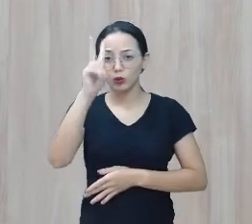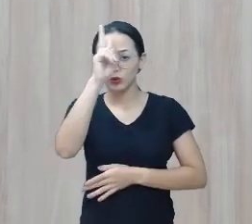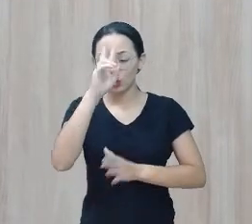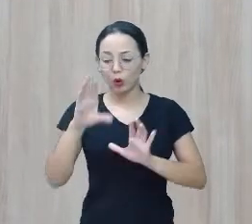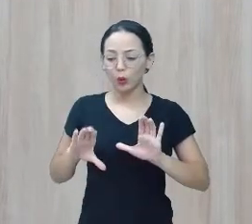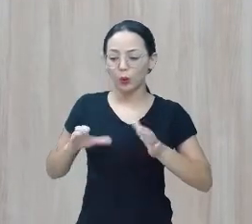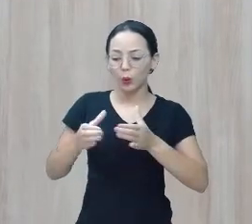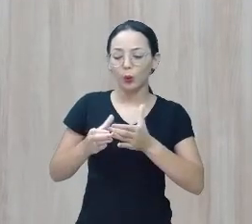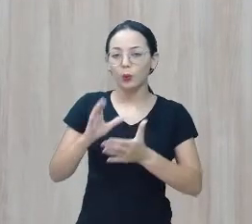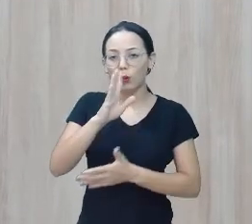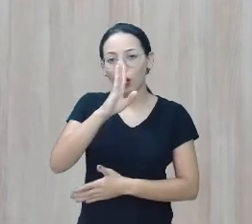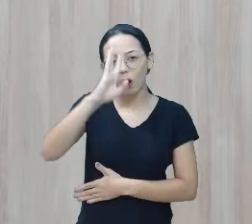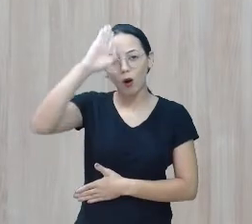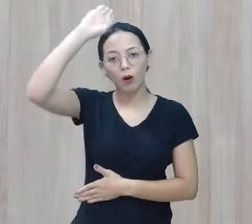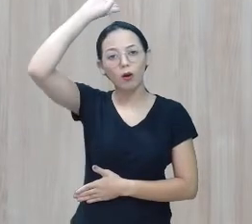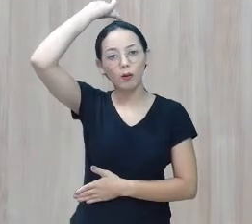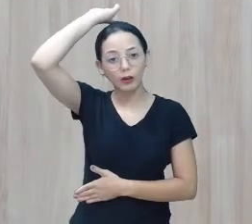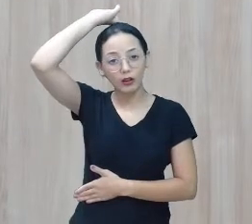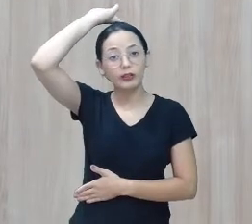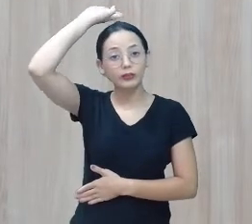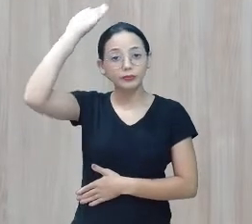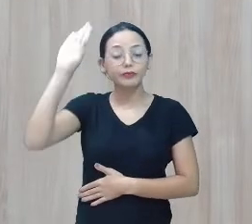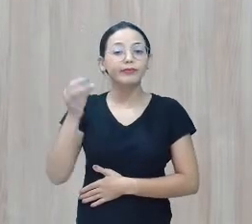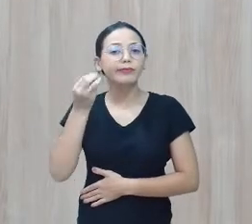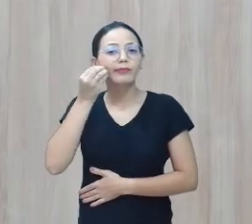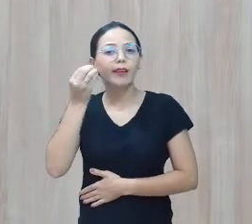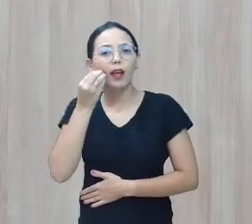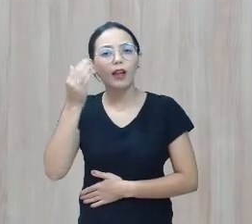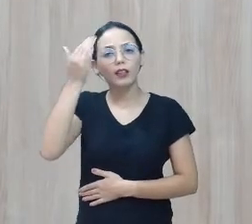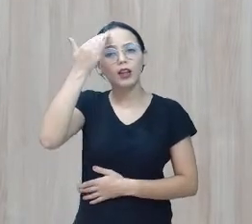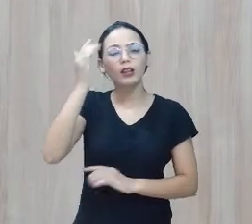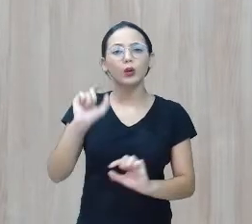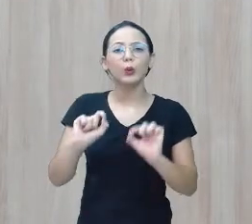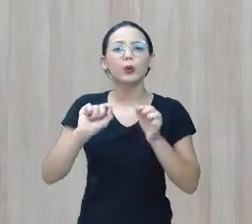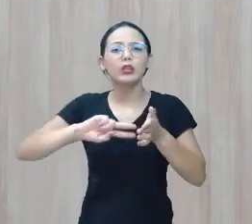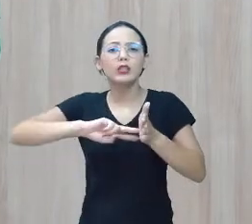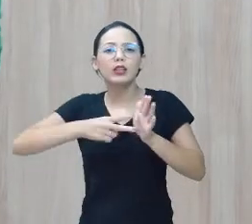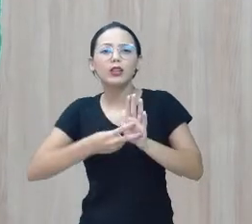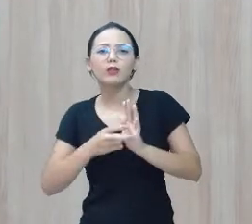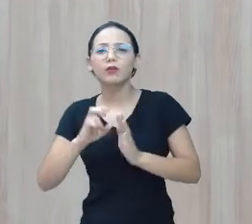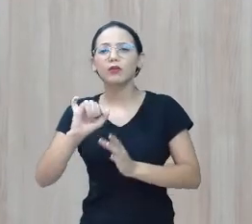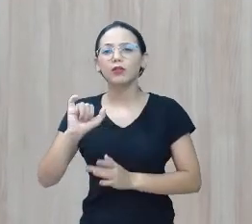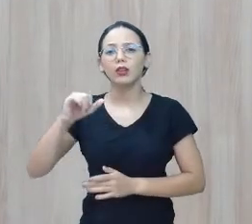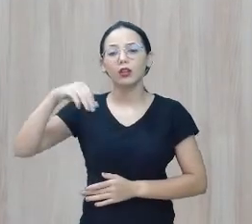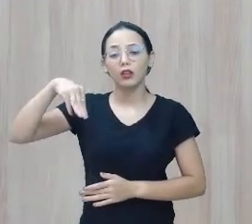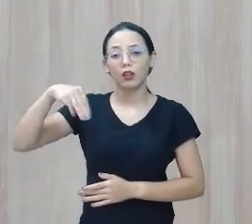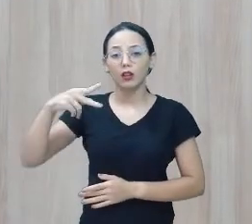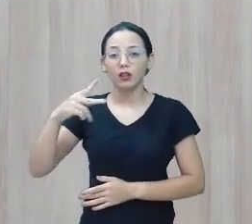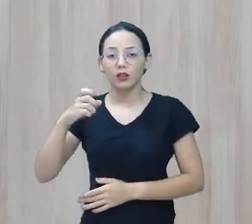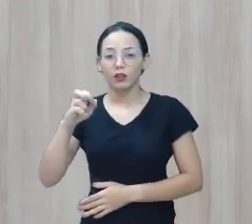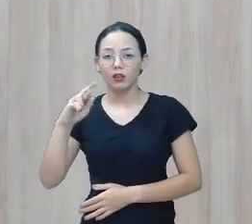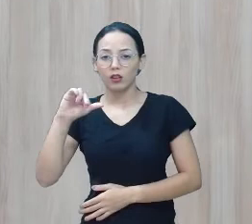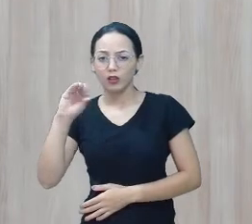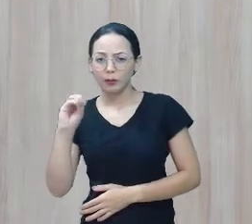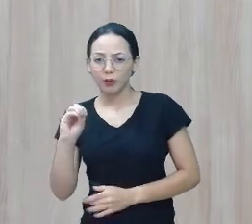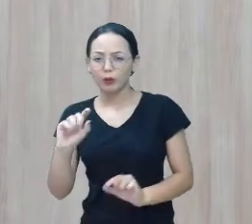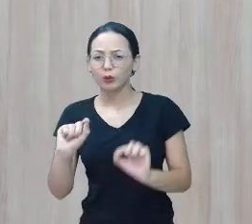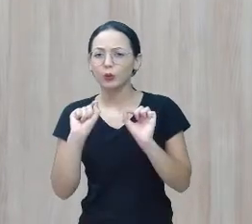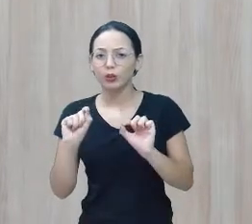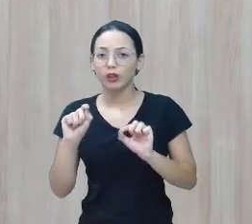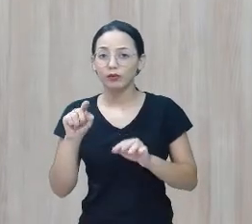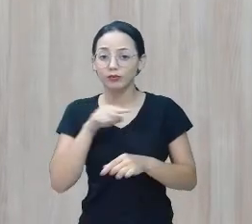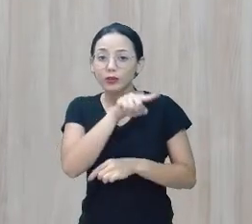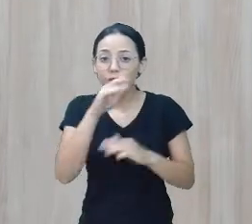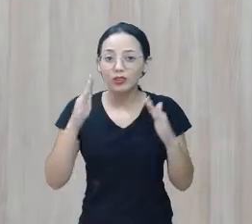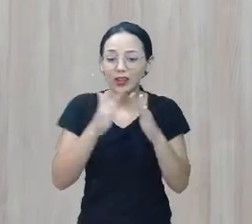civilização romana. Então, nesse sentido, a gente vai tentar entender o que significa império. E você que está aí em casa assistindo